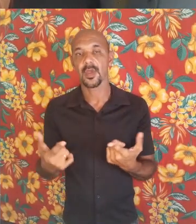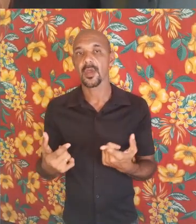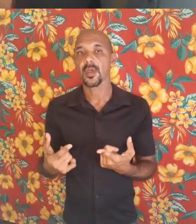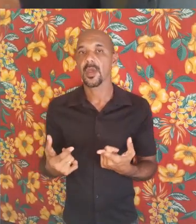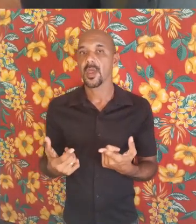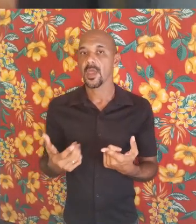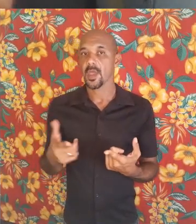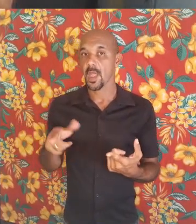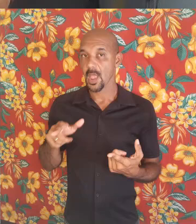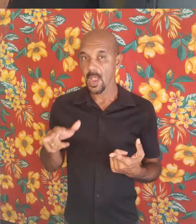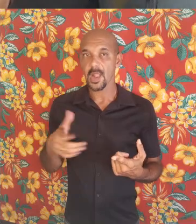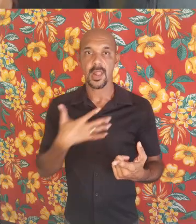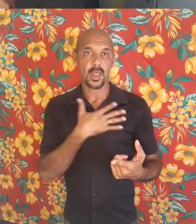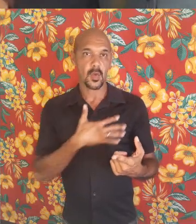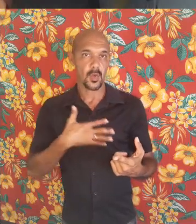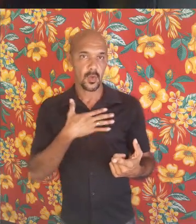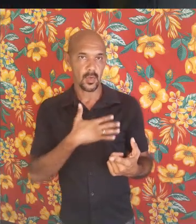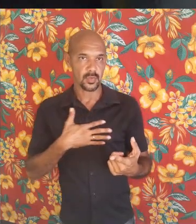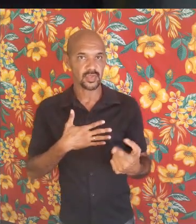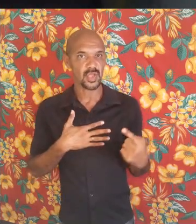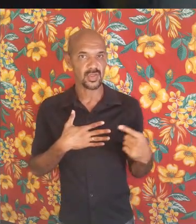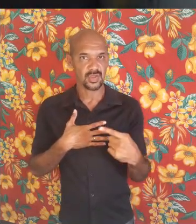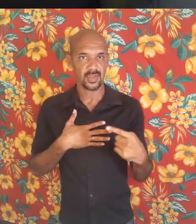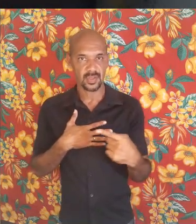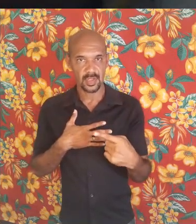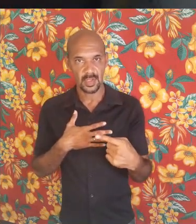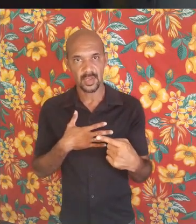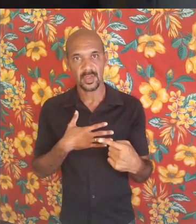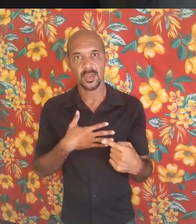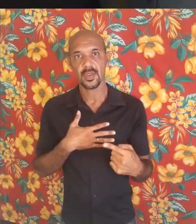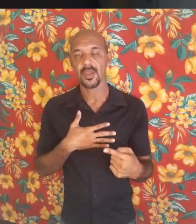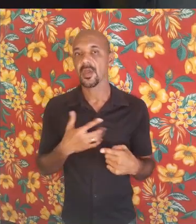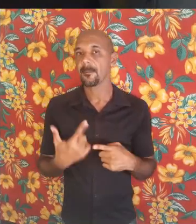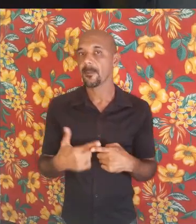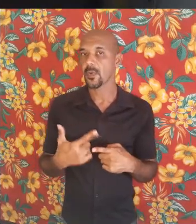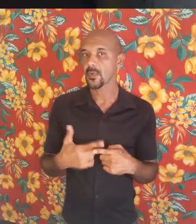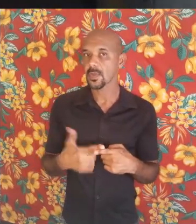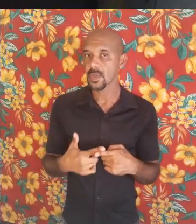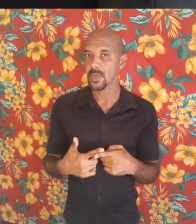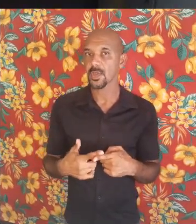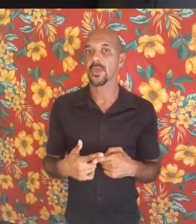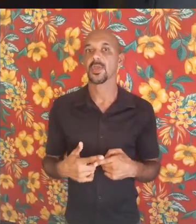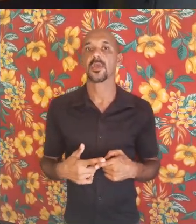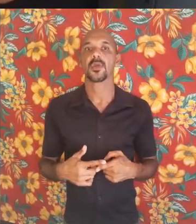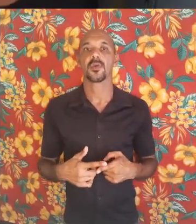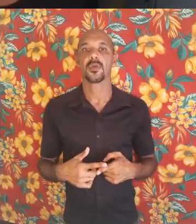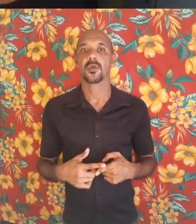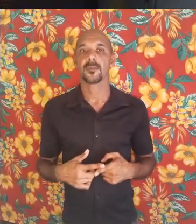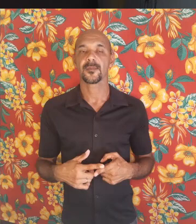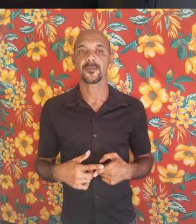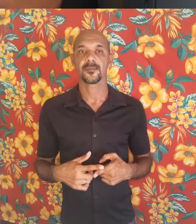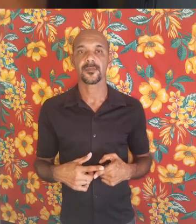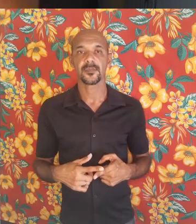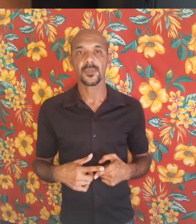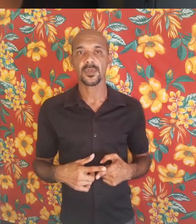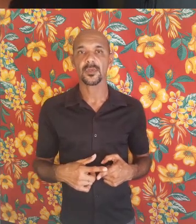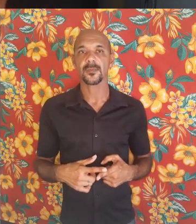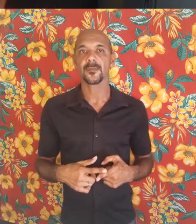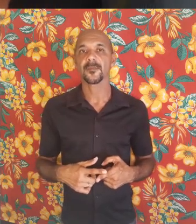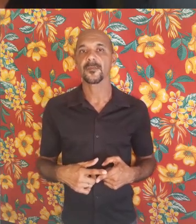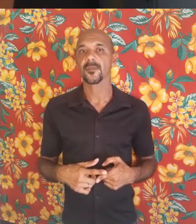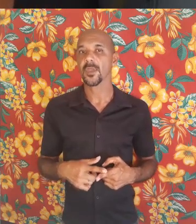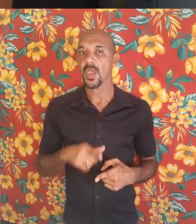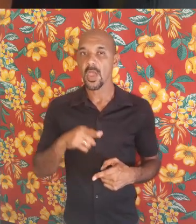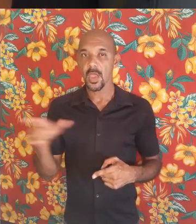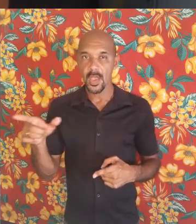desse tamanho médio, é um tamanho ideal para esse tipo de quadro. Então você vai colocar atrás os dois, né? Médio uma distânciazinha, eu geralmente